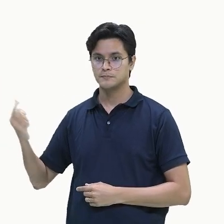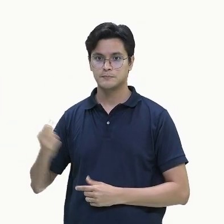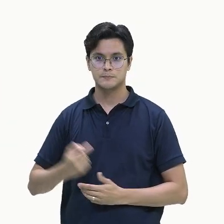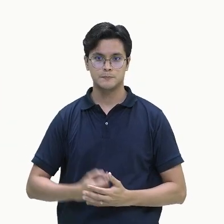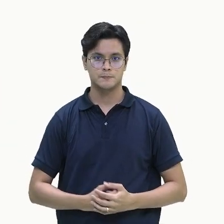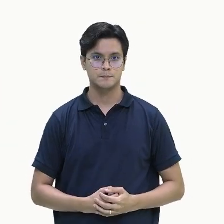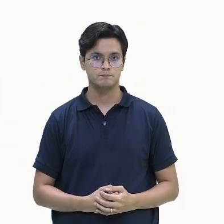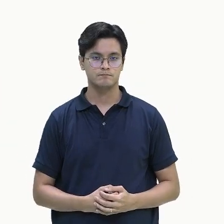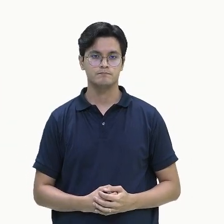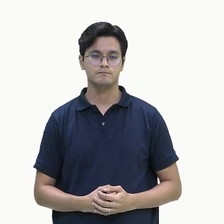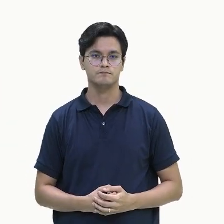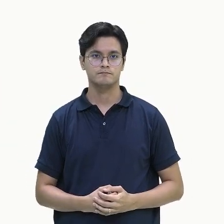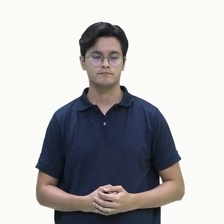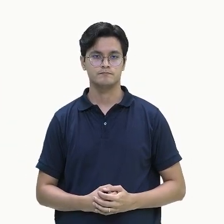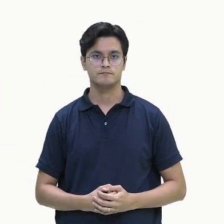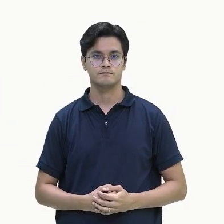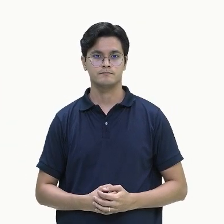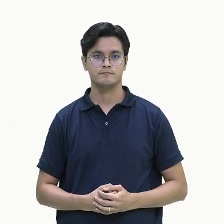Ficou mais feio ainda.